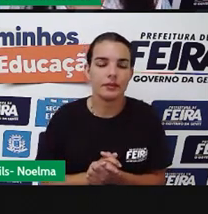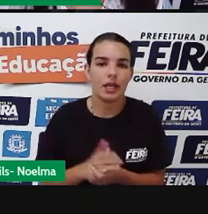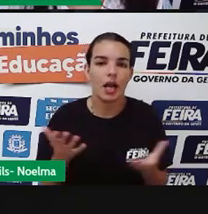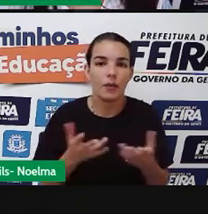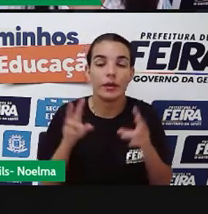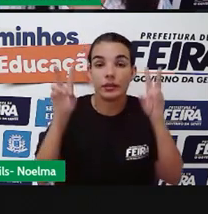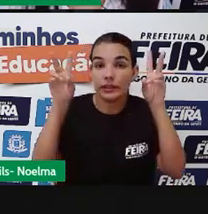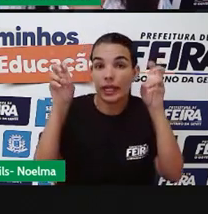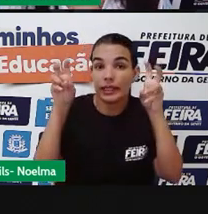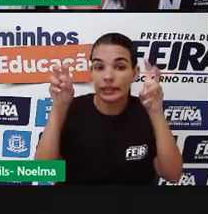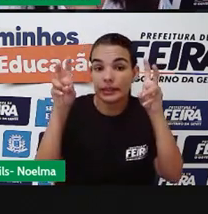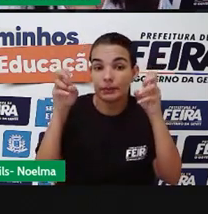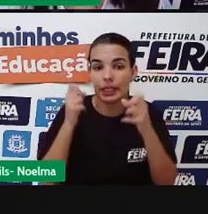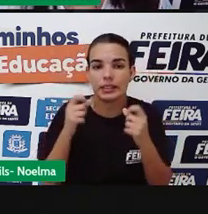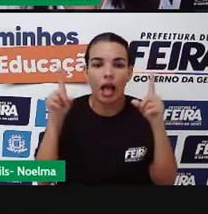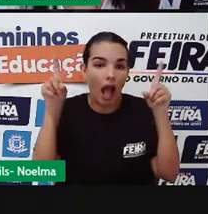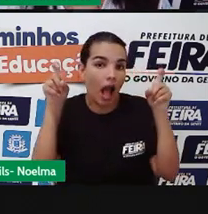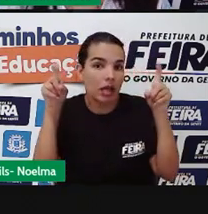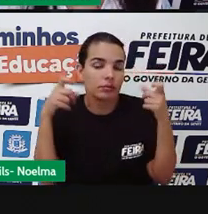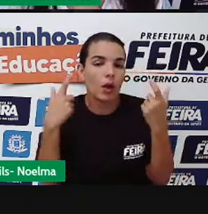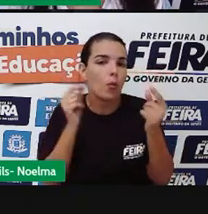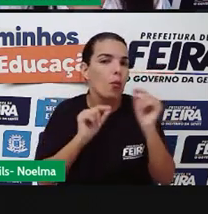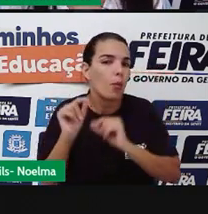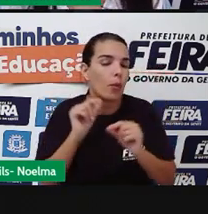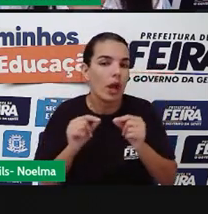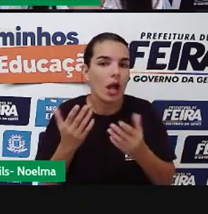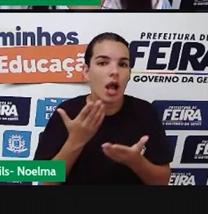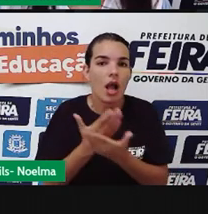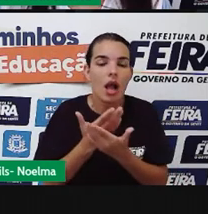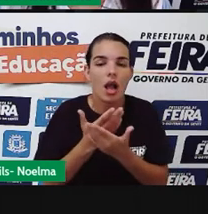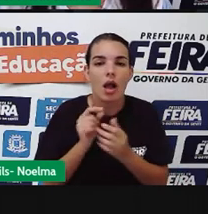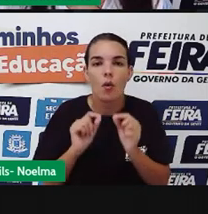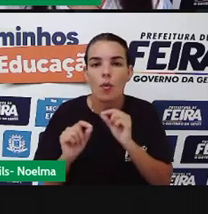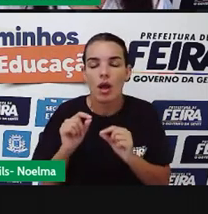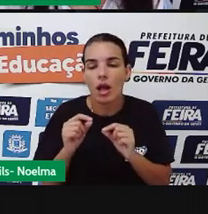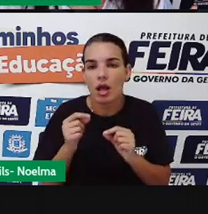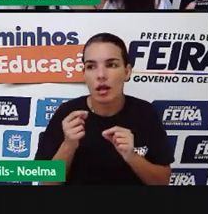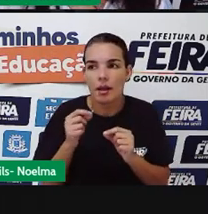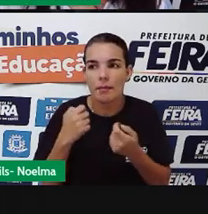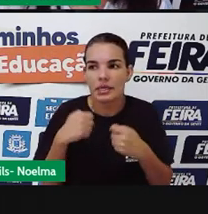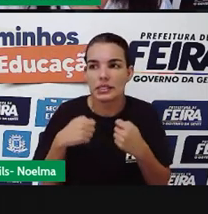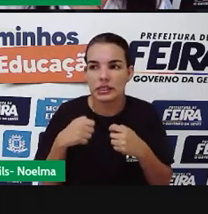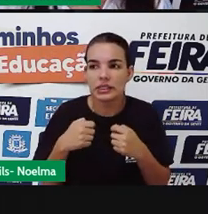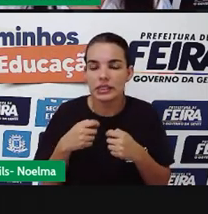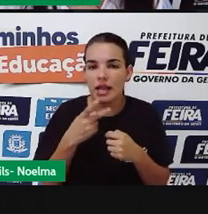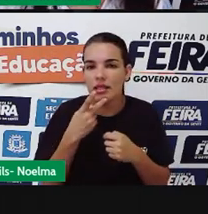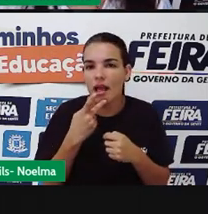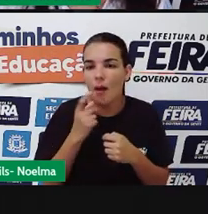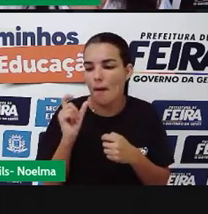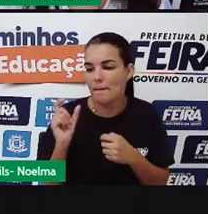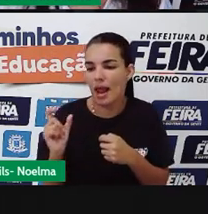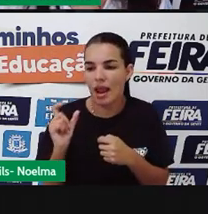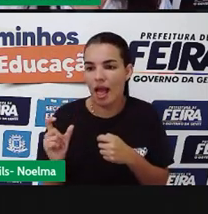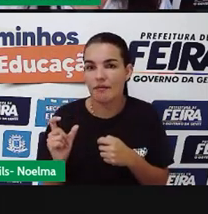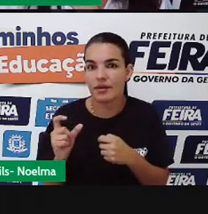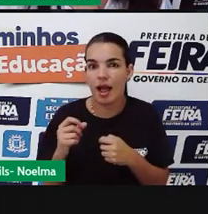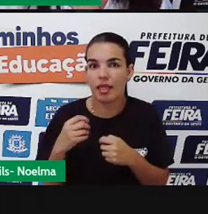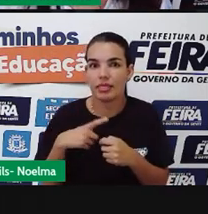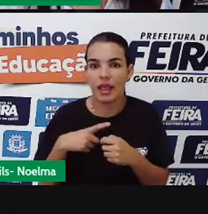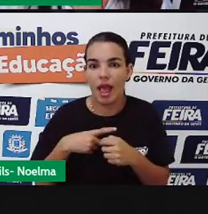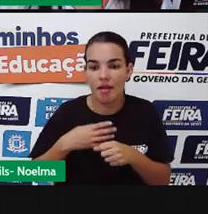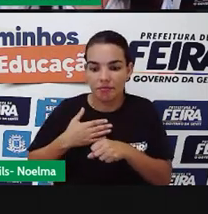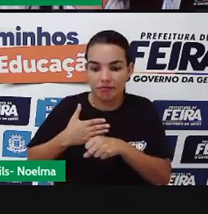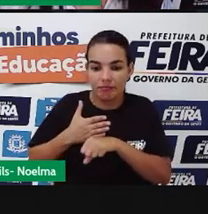reticências. As aspas, que é quando a gente quer dar maior ênfase a uma palavra, a uma expressão, ou